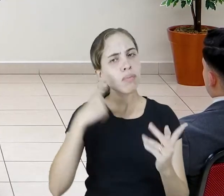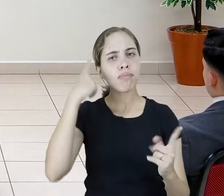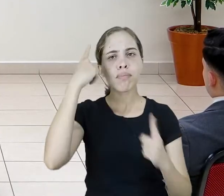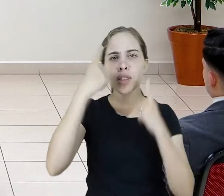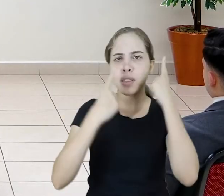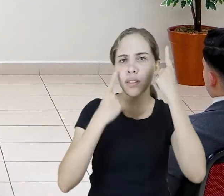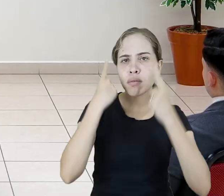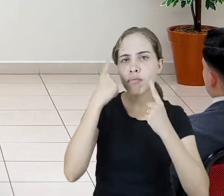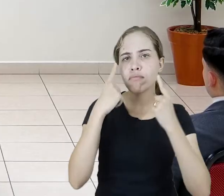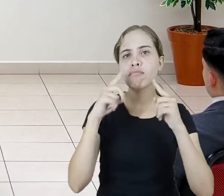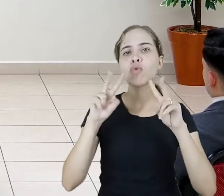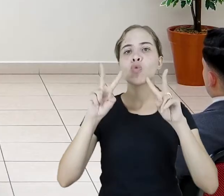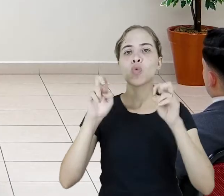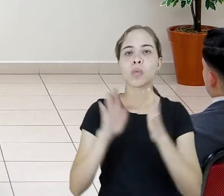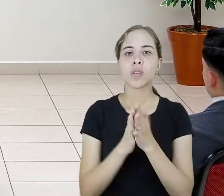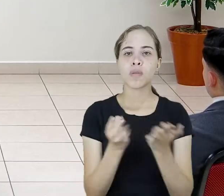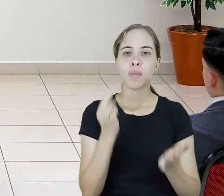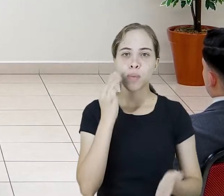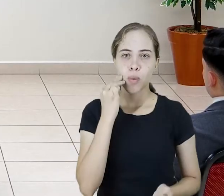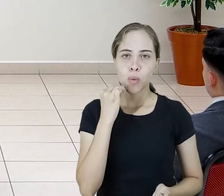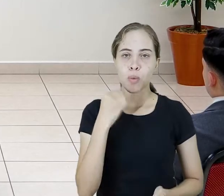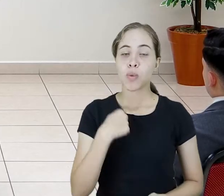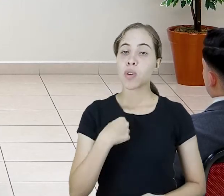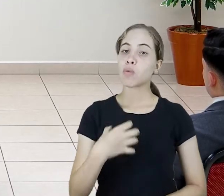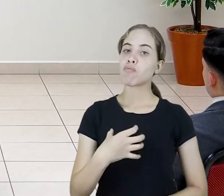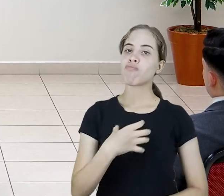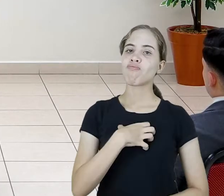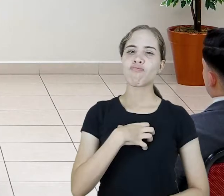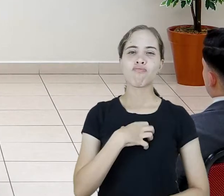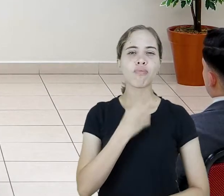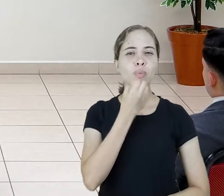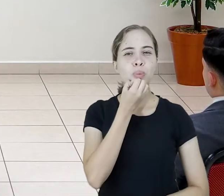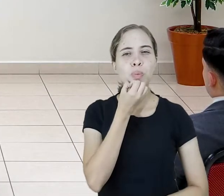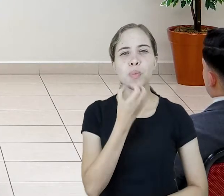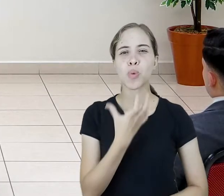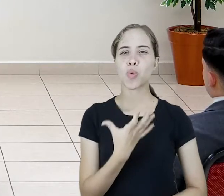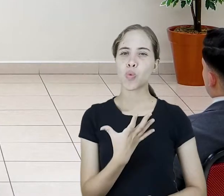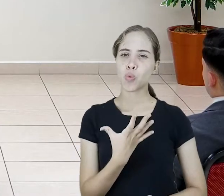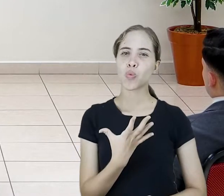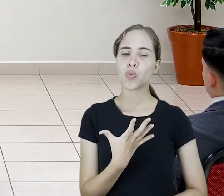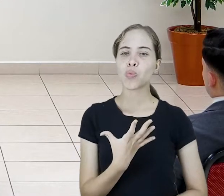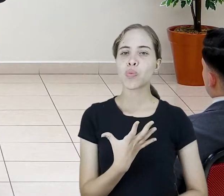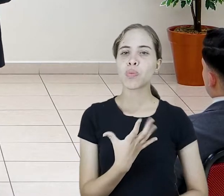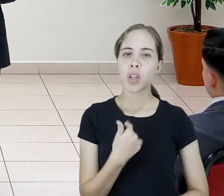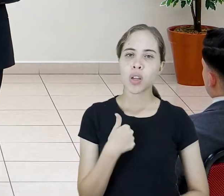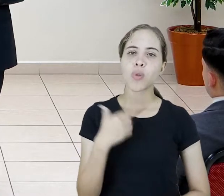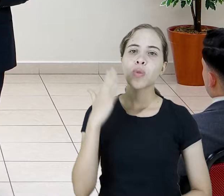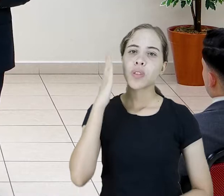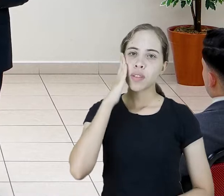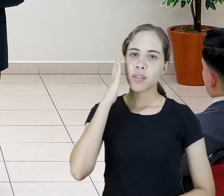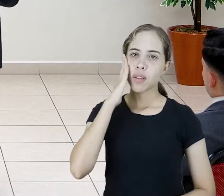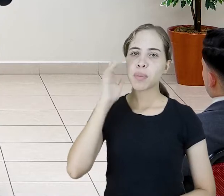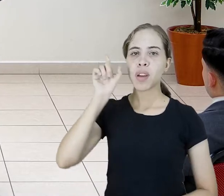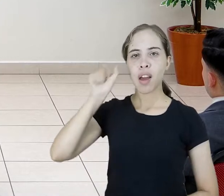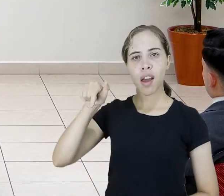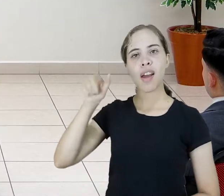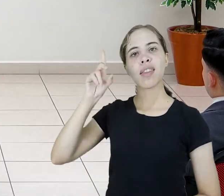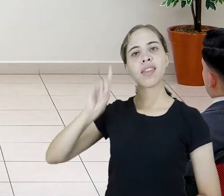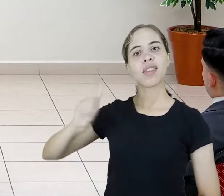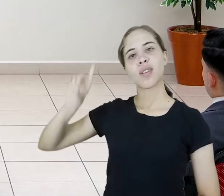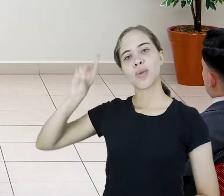sobre o Livro de Mórmon. E tive um sentimento tão bom, que eu sabia que vinha de Deus. Nunca